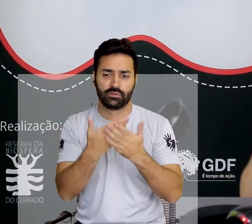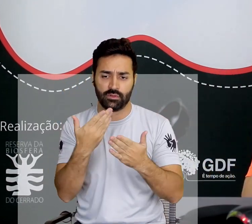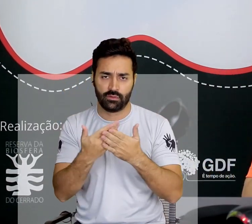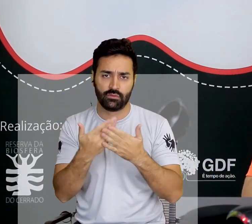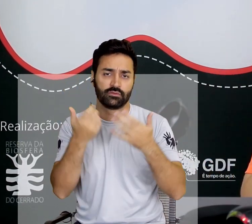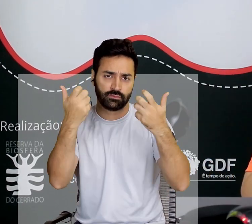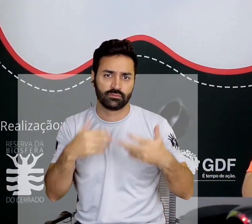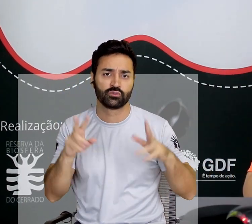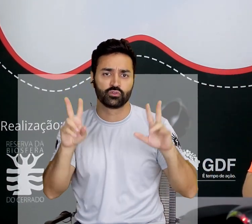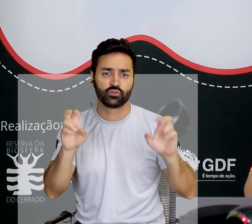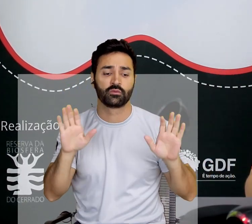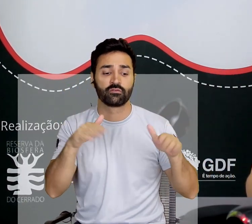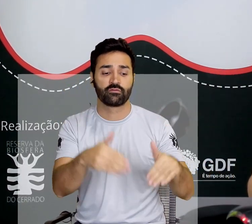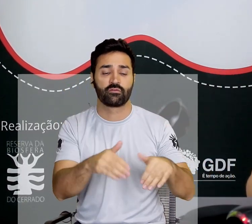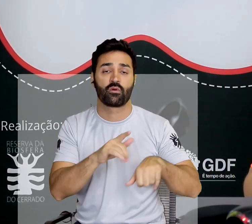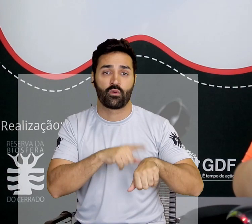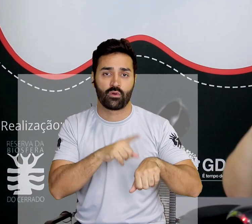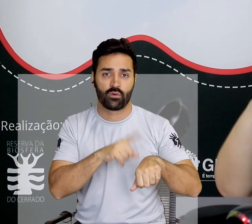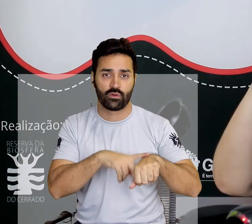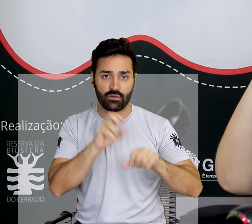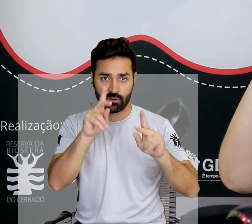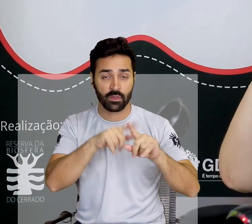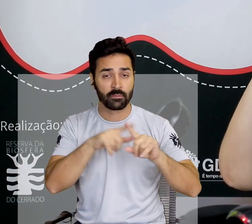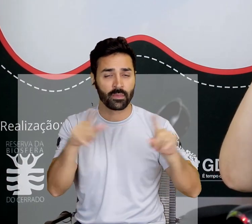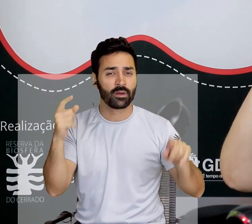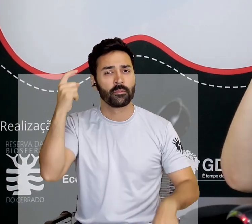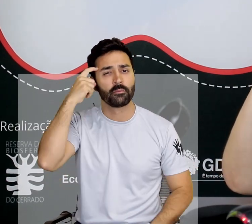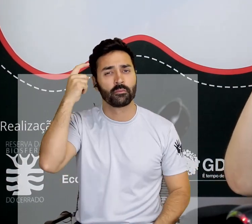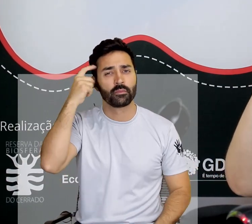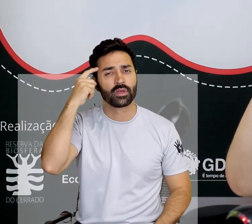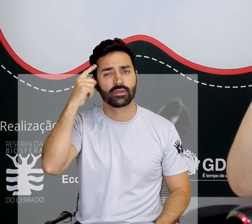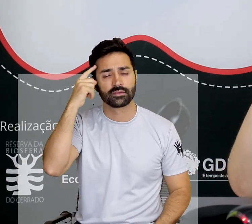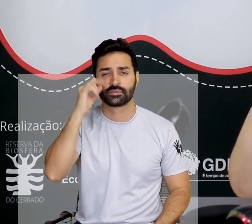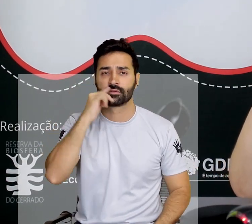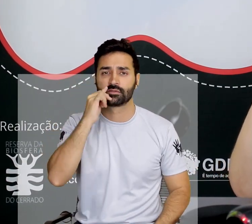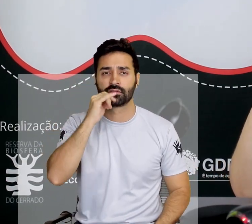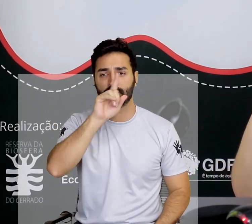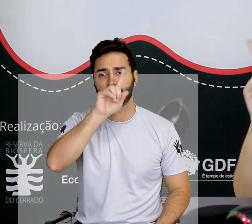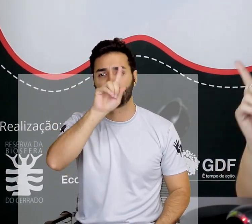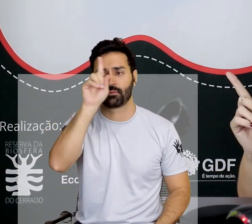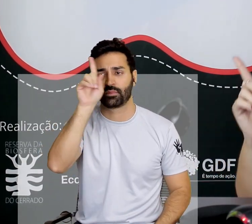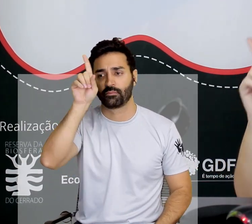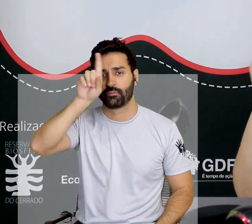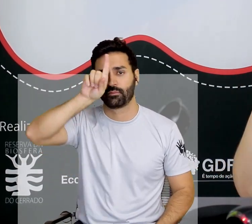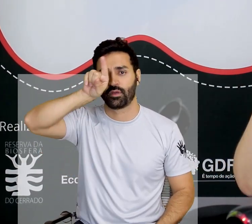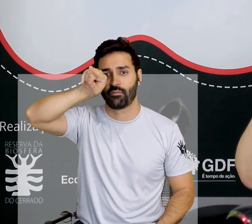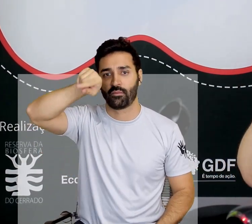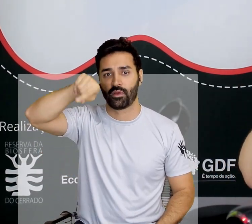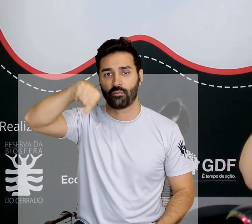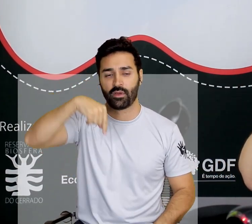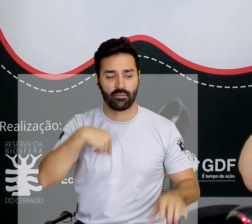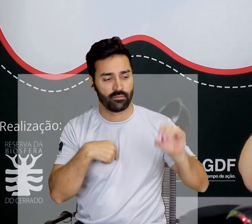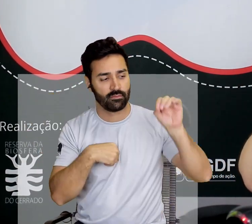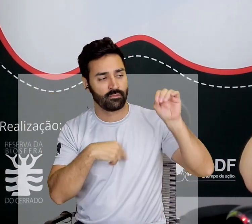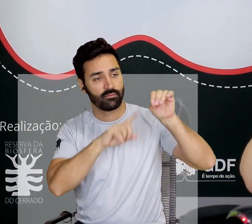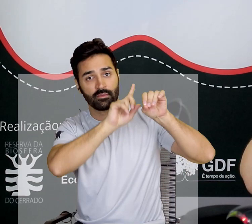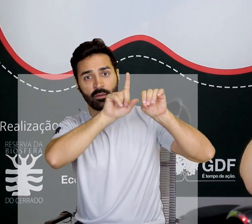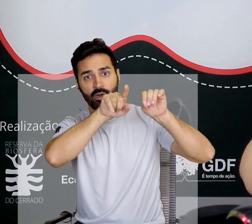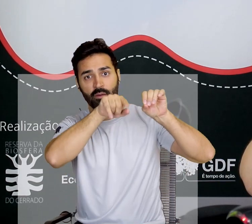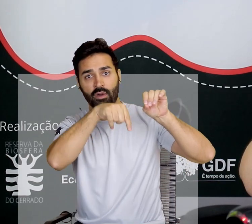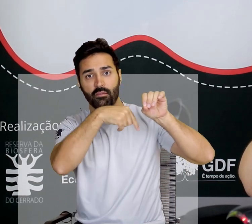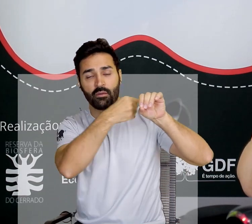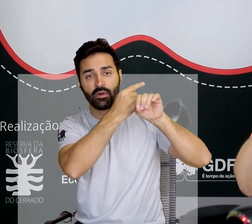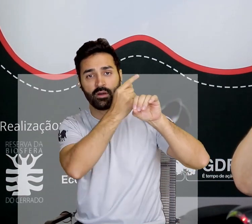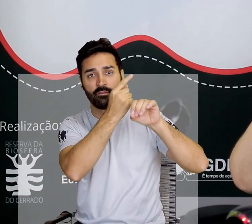horas. Mas pensa-se num relógio de ponteiro. Ao meio-dia, todos os dois ponteiros estão juntos, né?